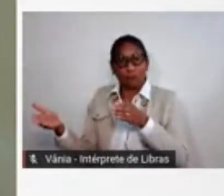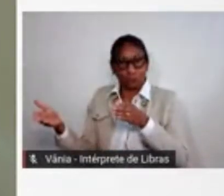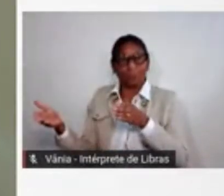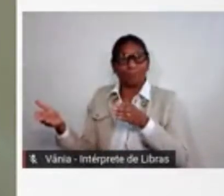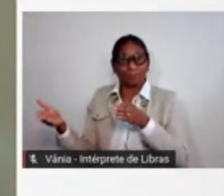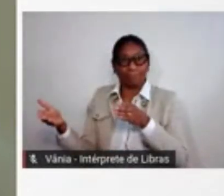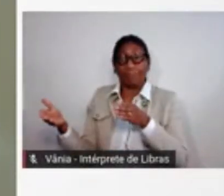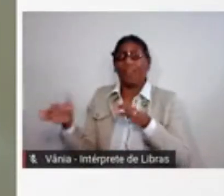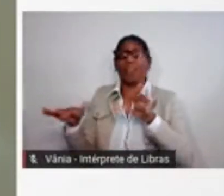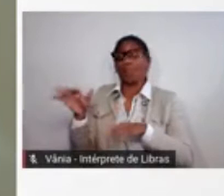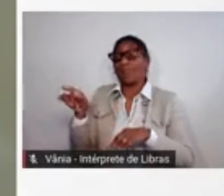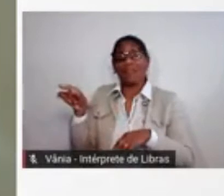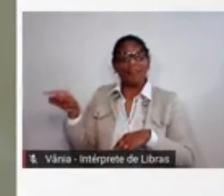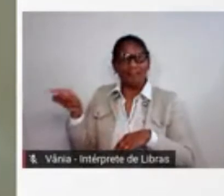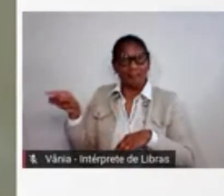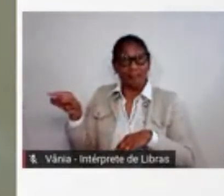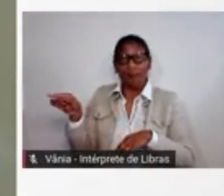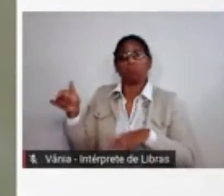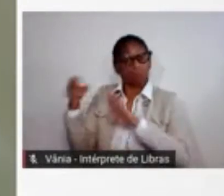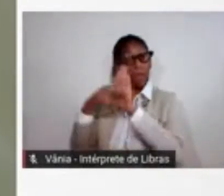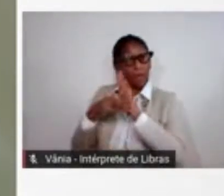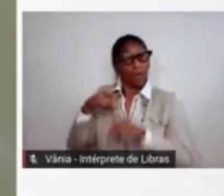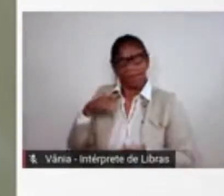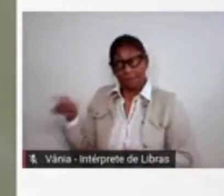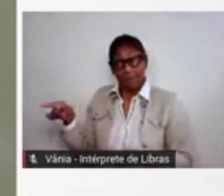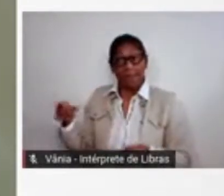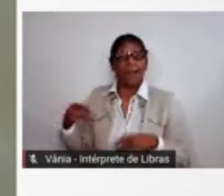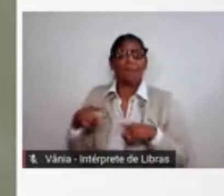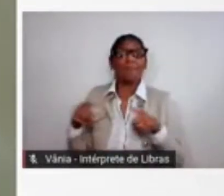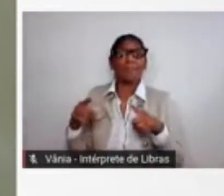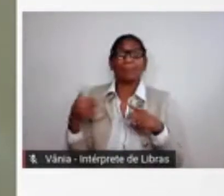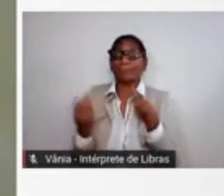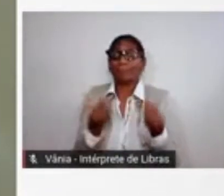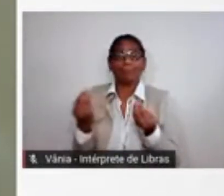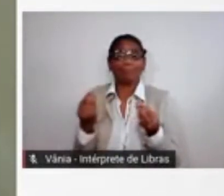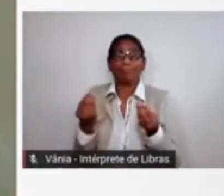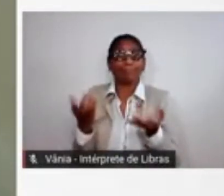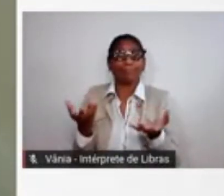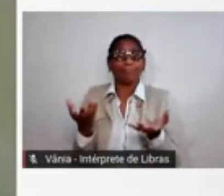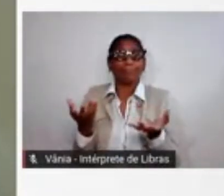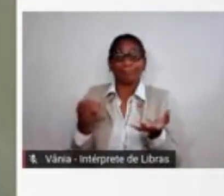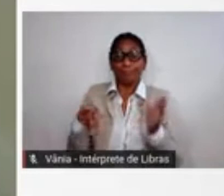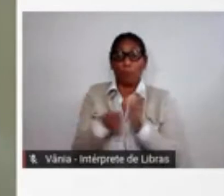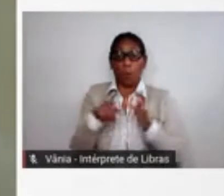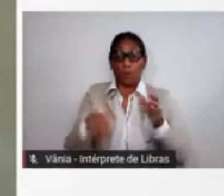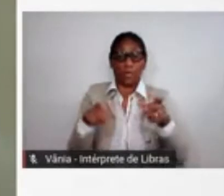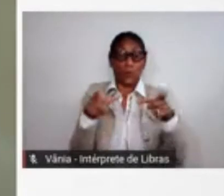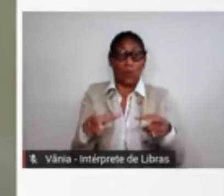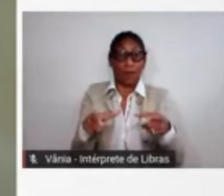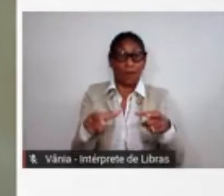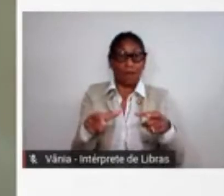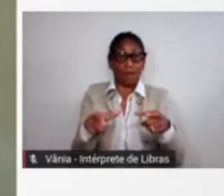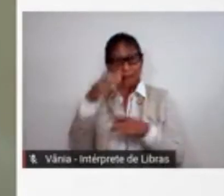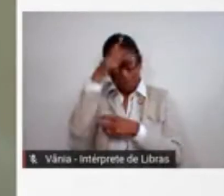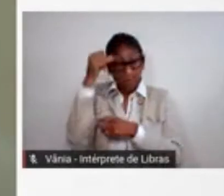tivesse tomado as suas medidas restritivas, porque ele fez a lição de casa, mas o município vizinho não fez e